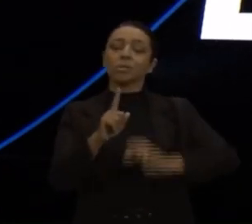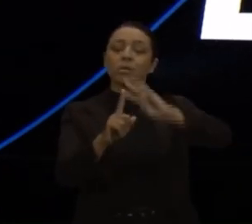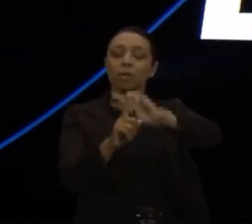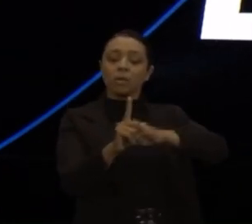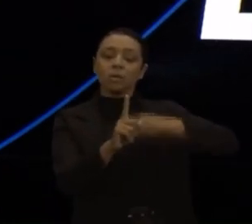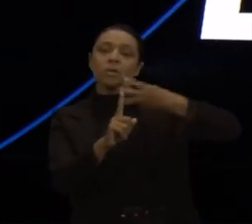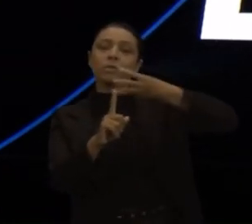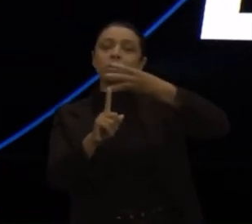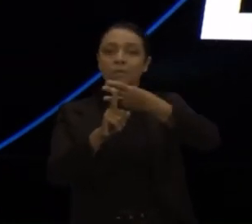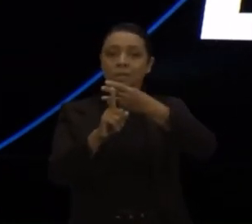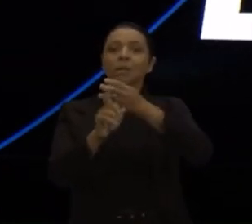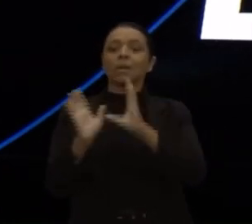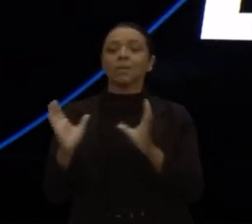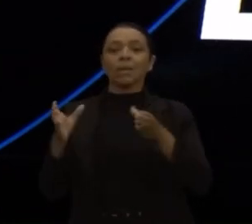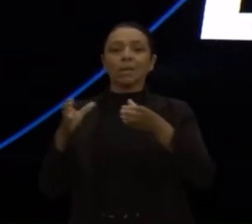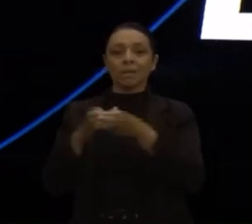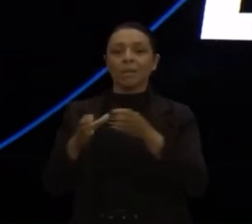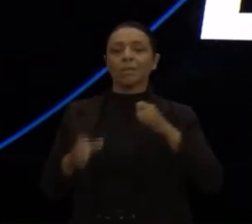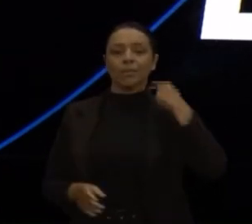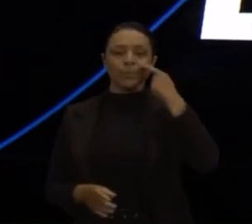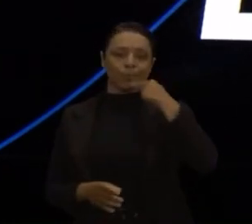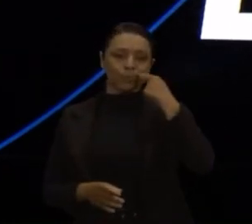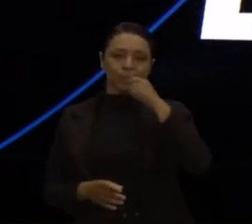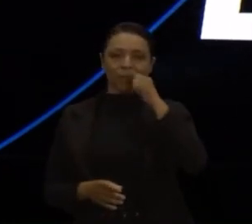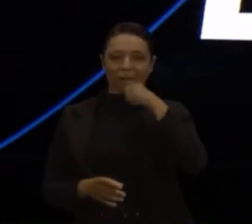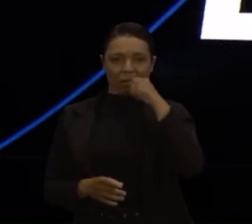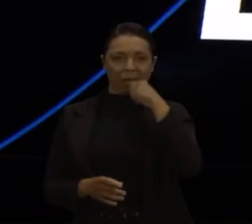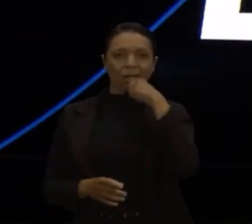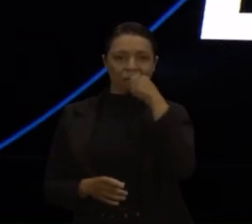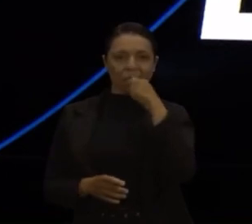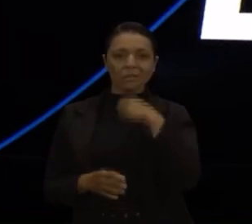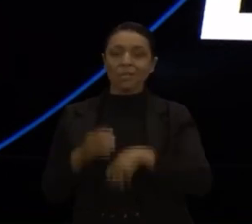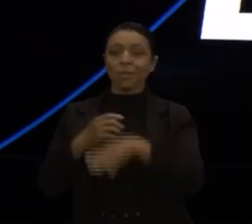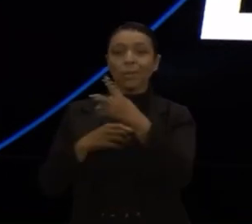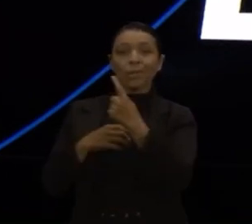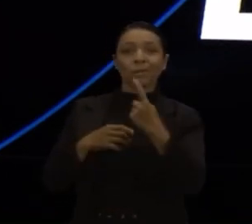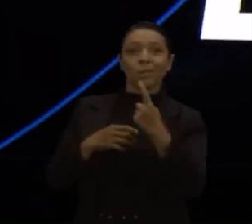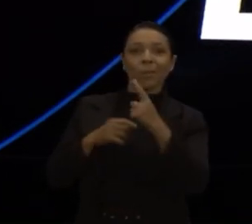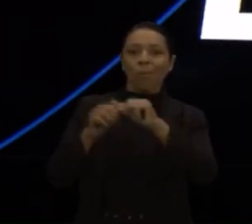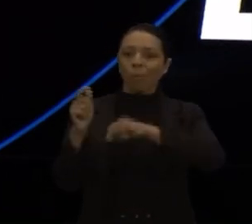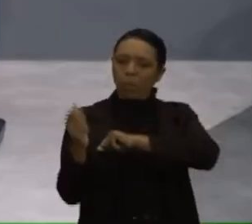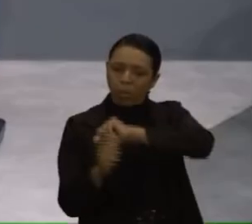de equipes de saúde bucal na atenção básica saindo de 41 para 120 Essa é a verdade ok o